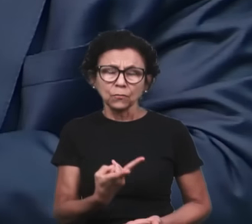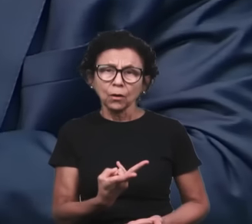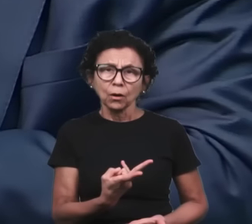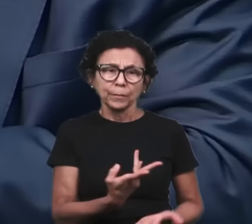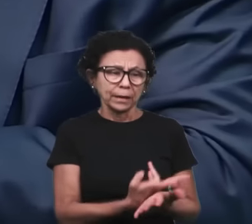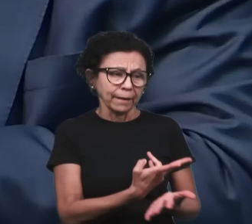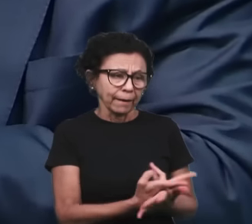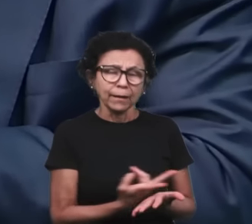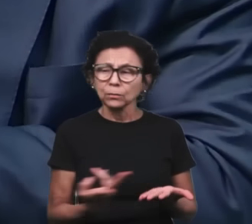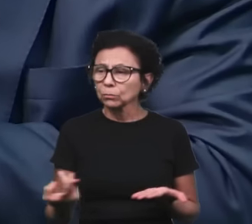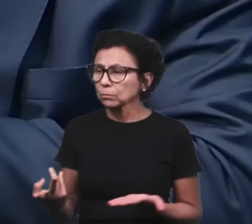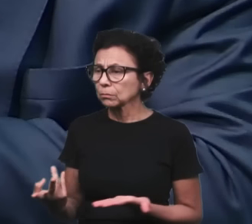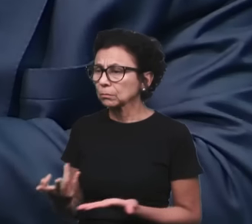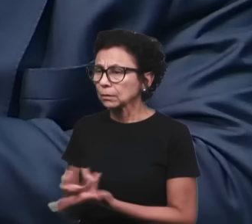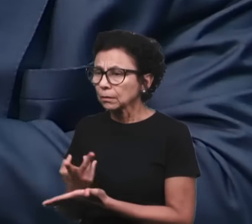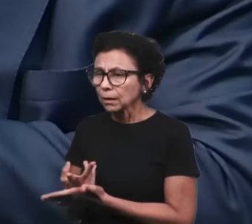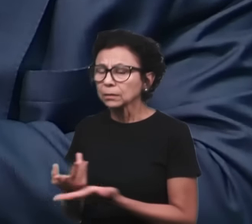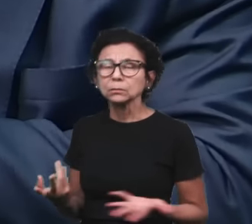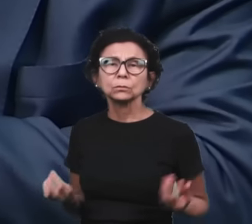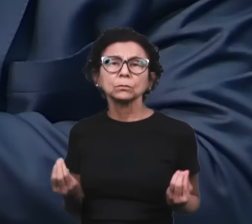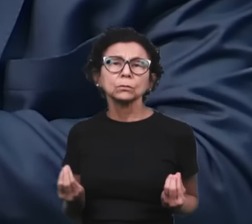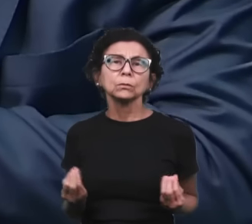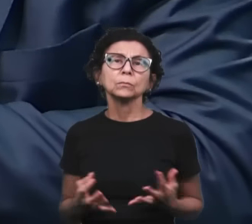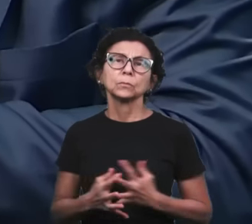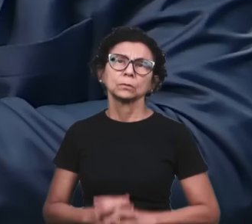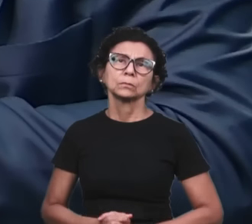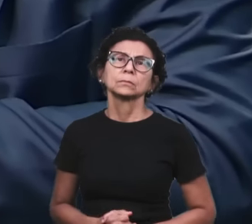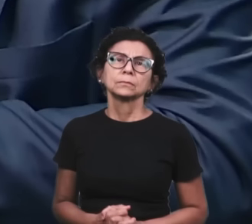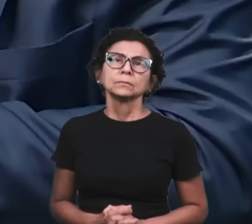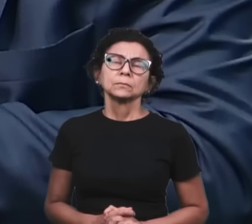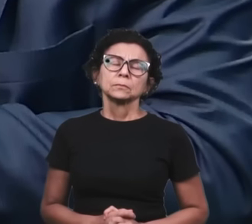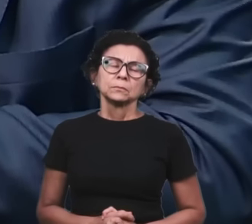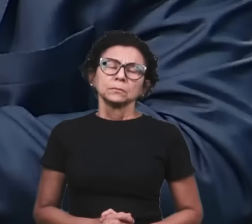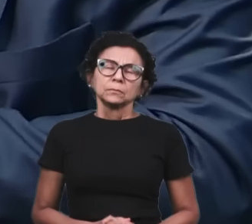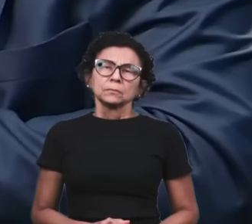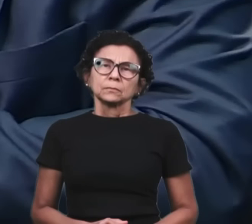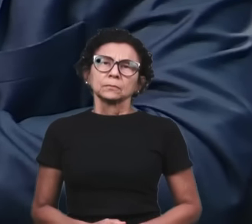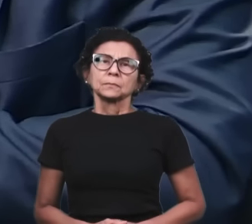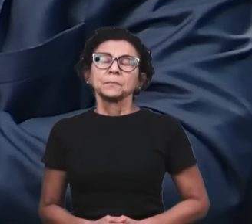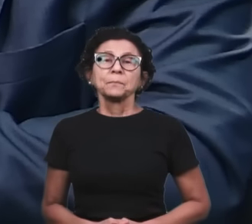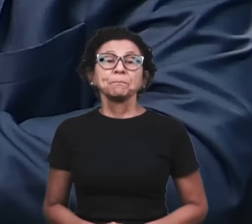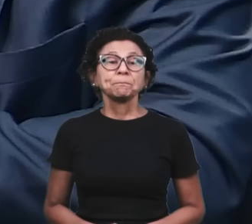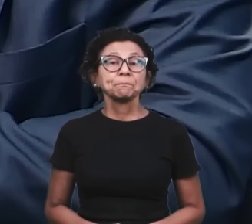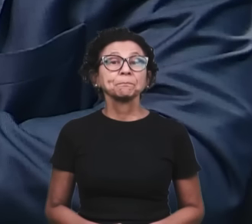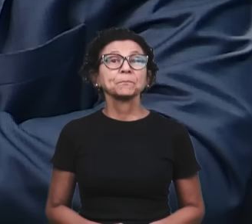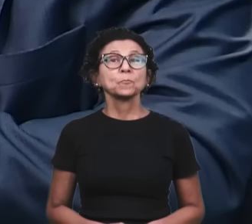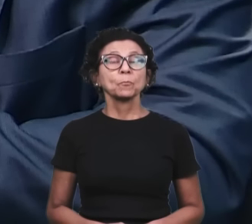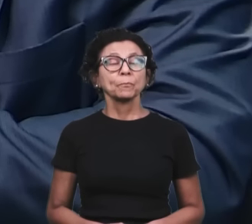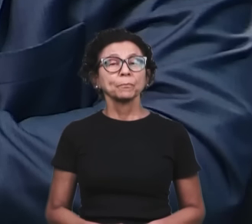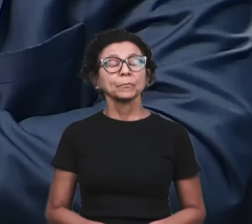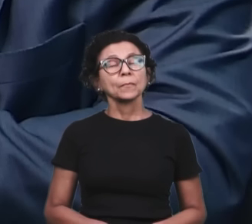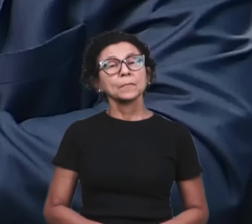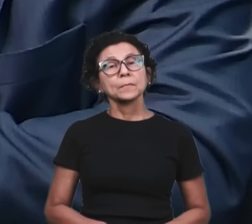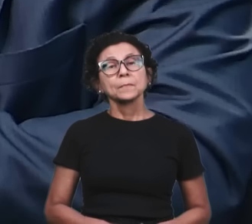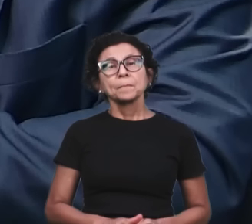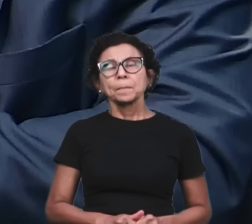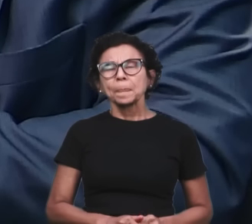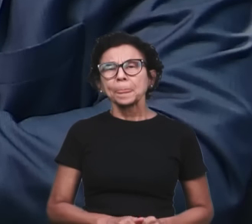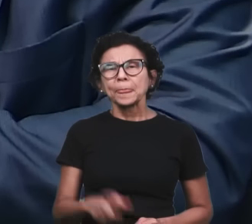Aí você pega mais na frente e fala assim, e faria os homens como os peixes do mar, como